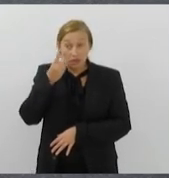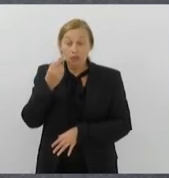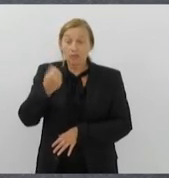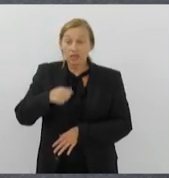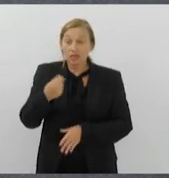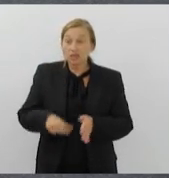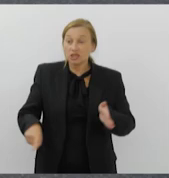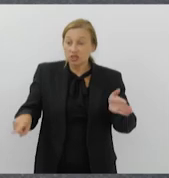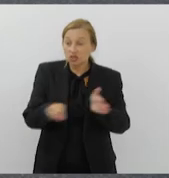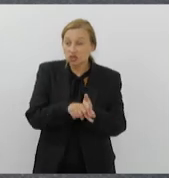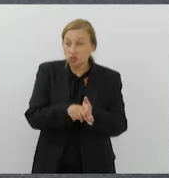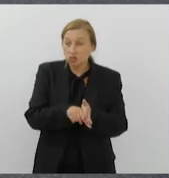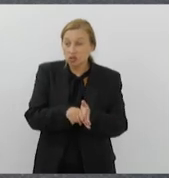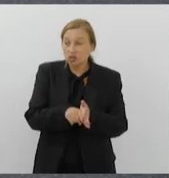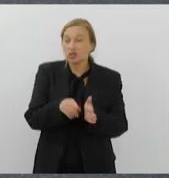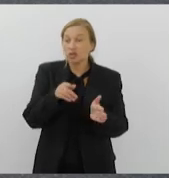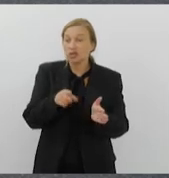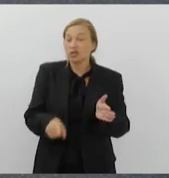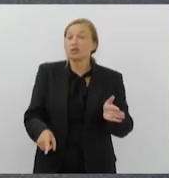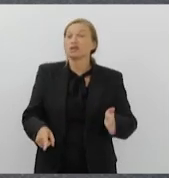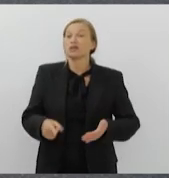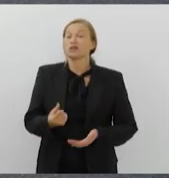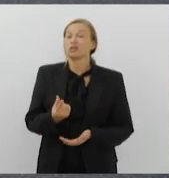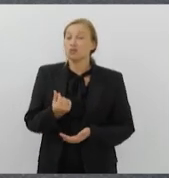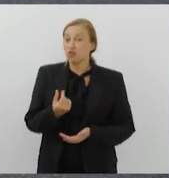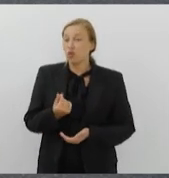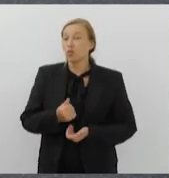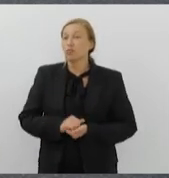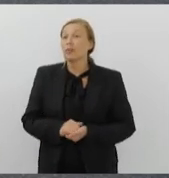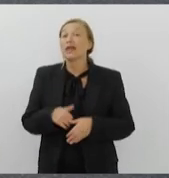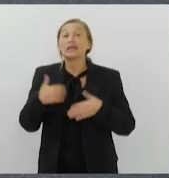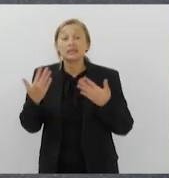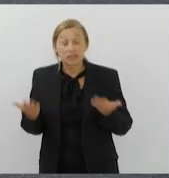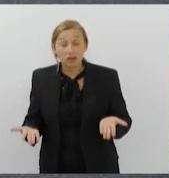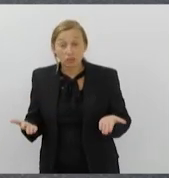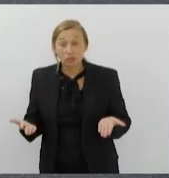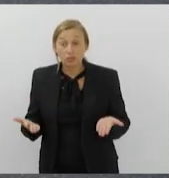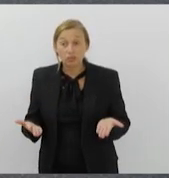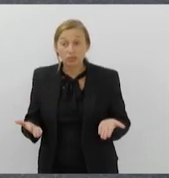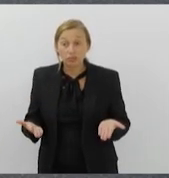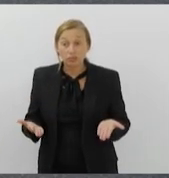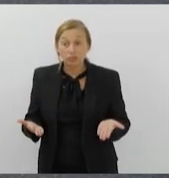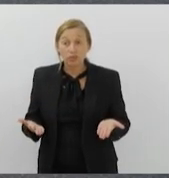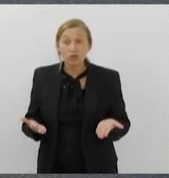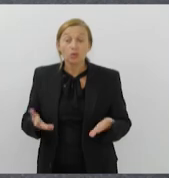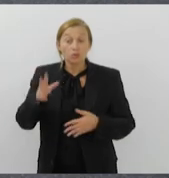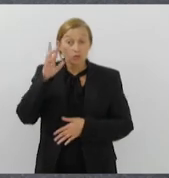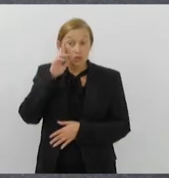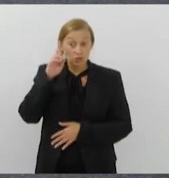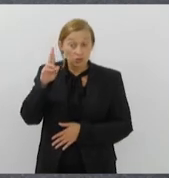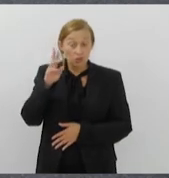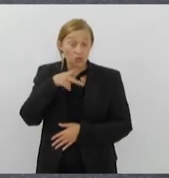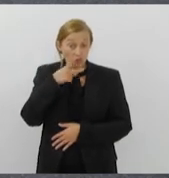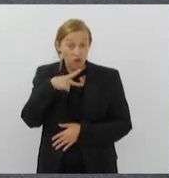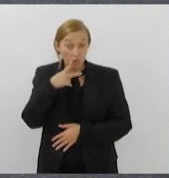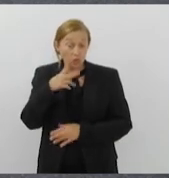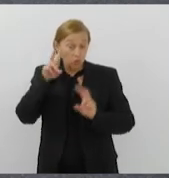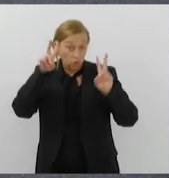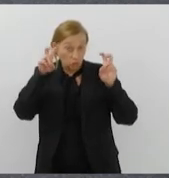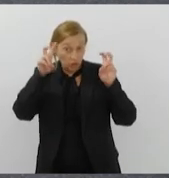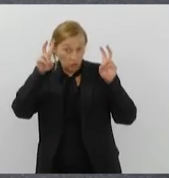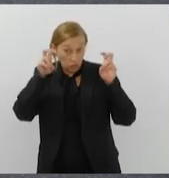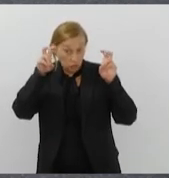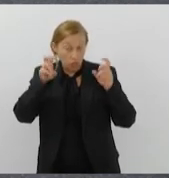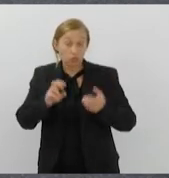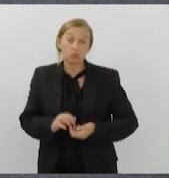abatido da taxa interna de rentabilidade. Então, quando Vossa Excelência levantou sobre